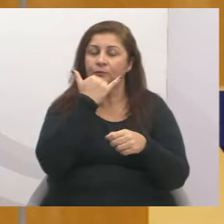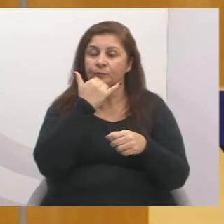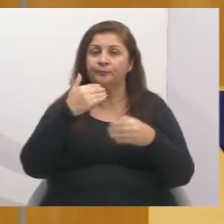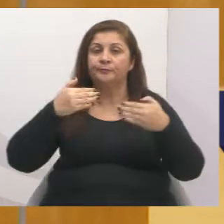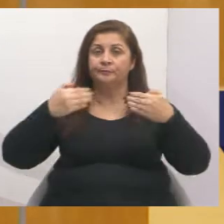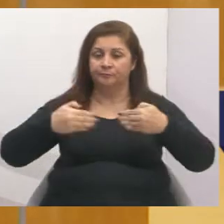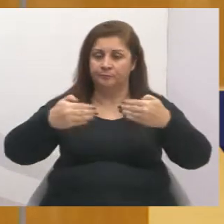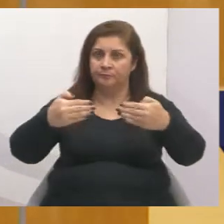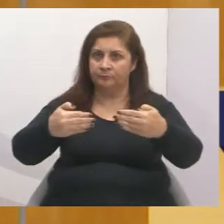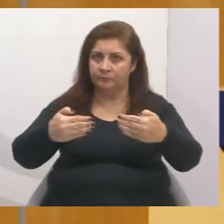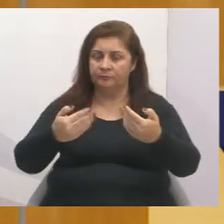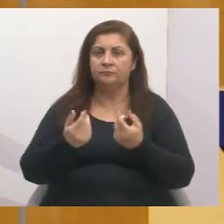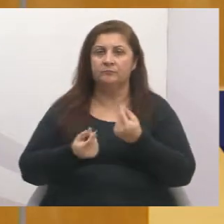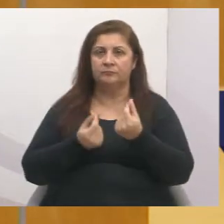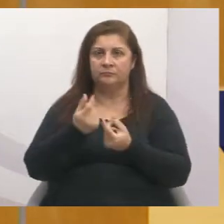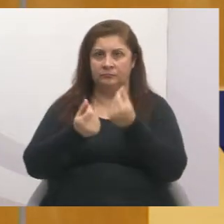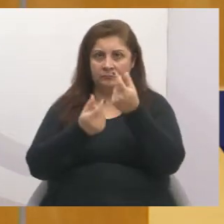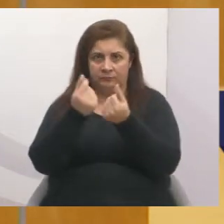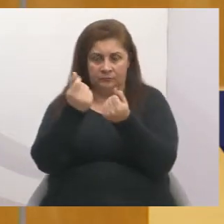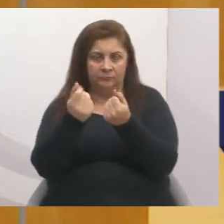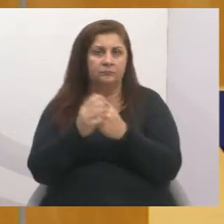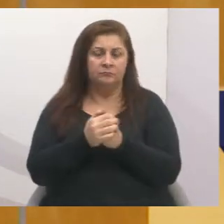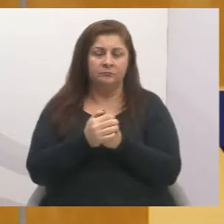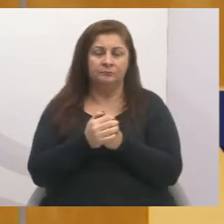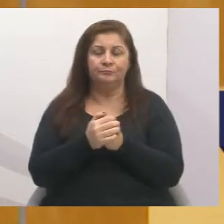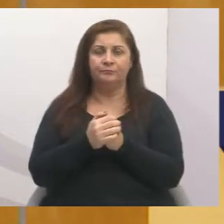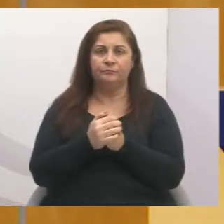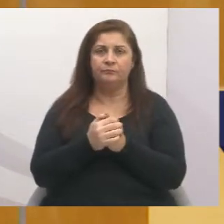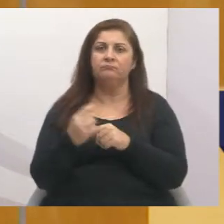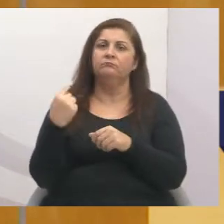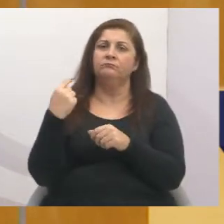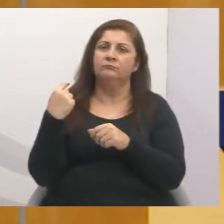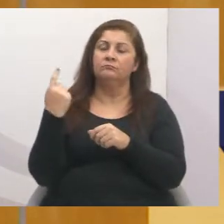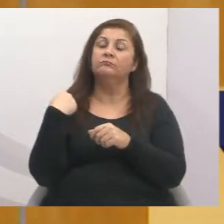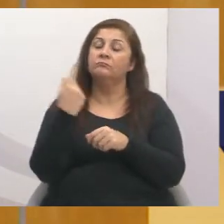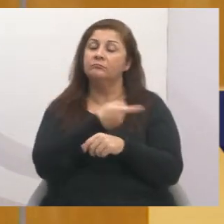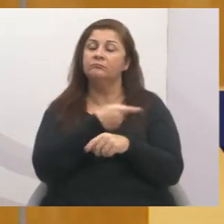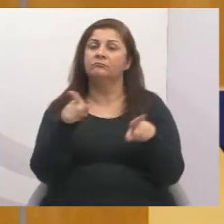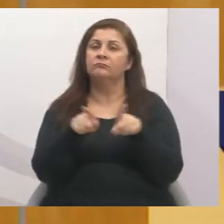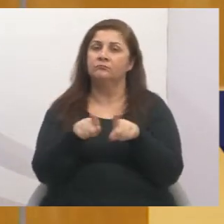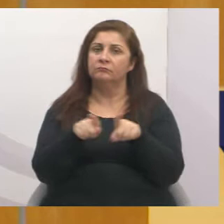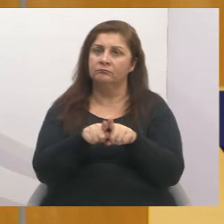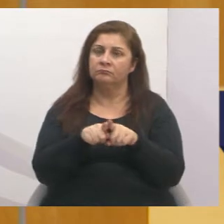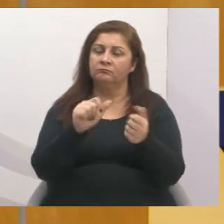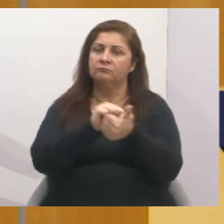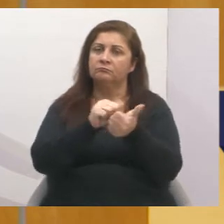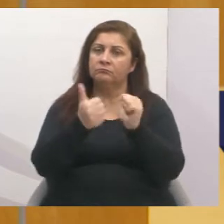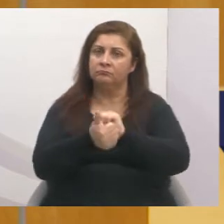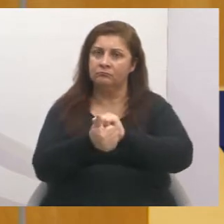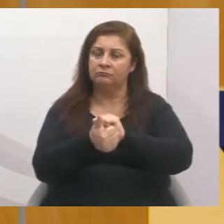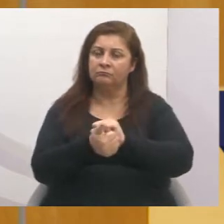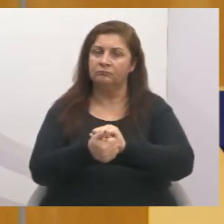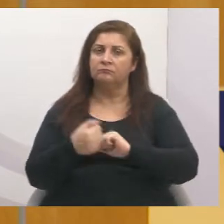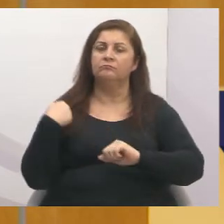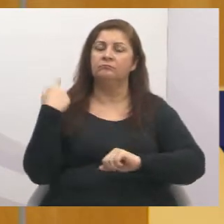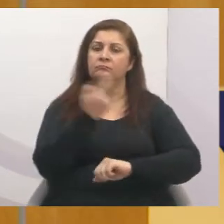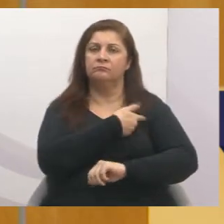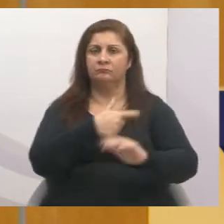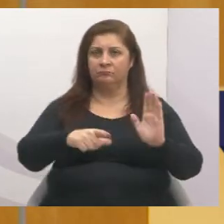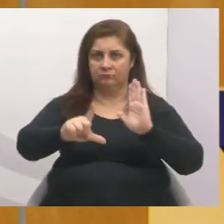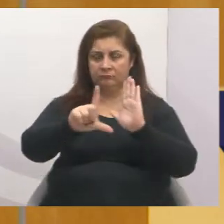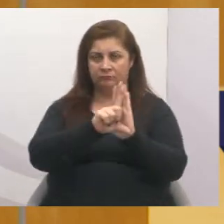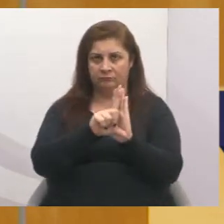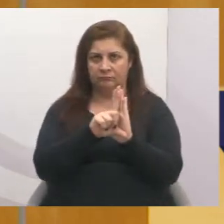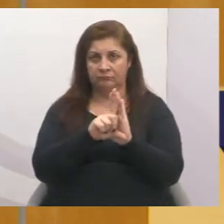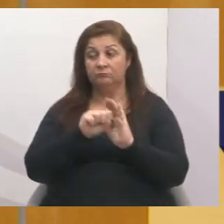quem tutela os regimes próprios de previdência, nós faremos a adequação da nossa legislação, aquelas que